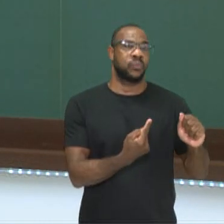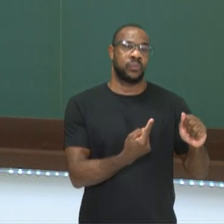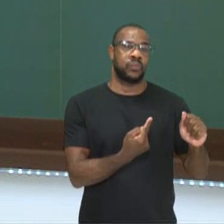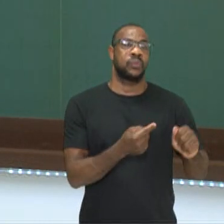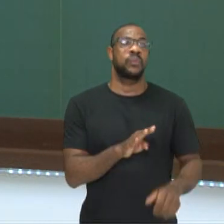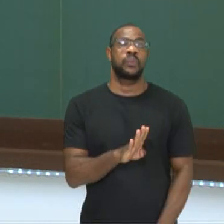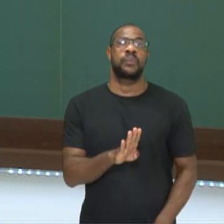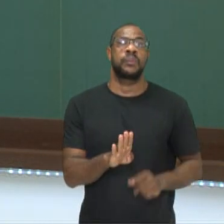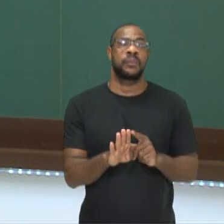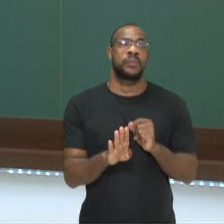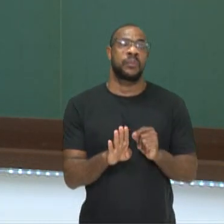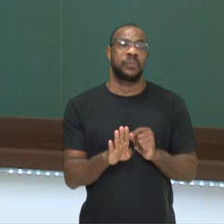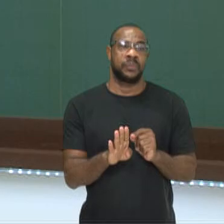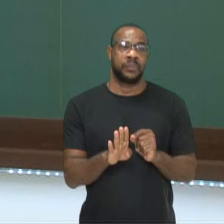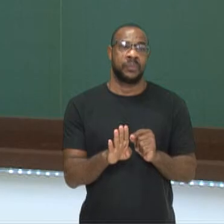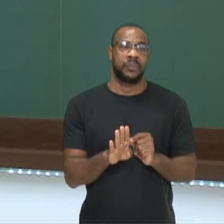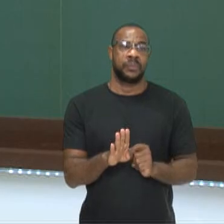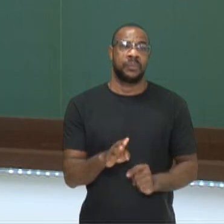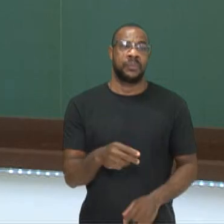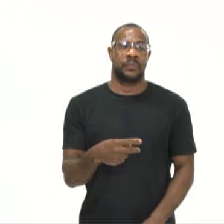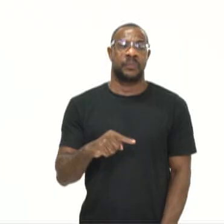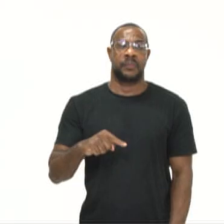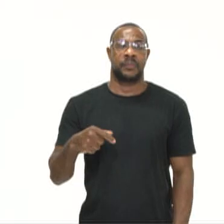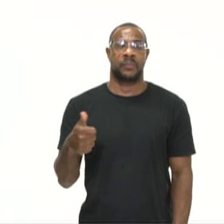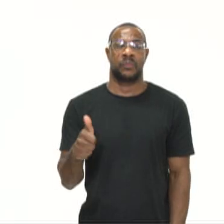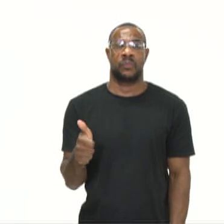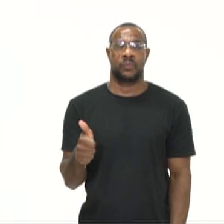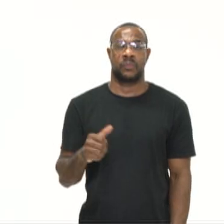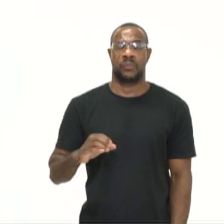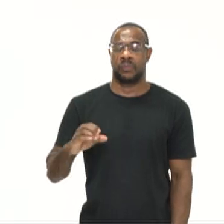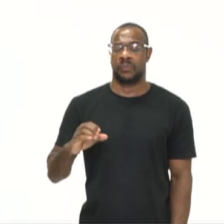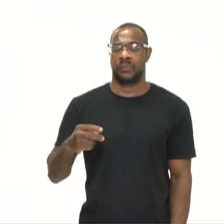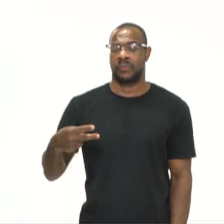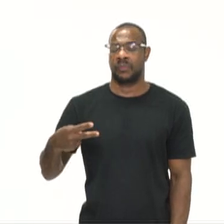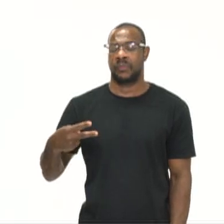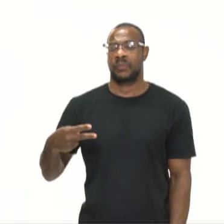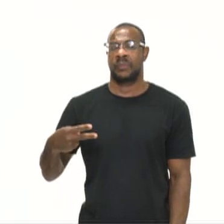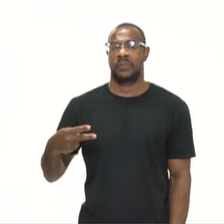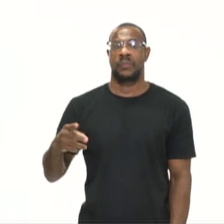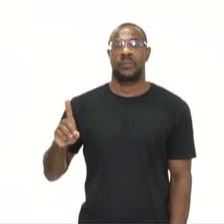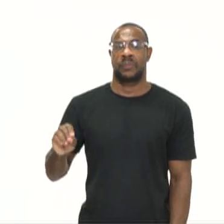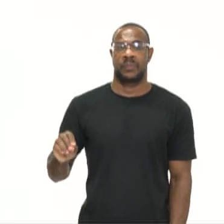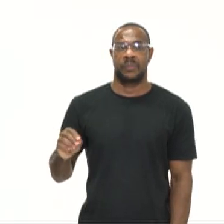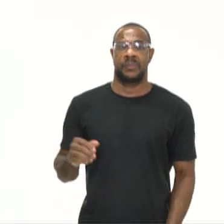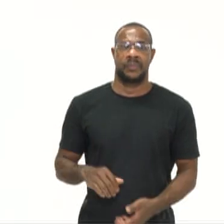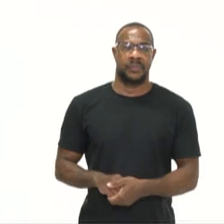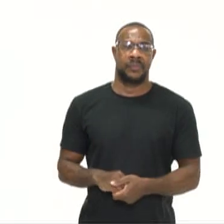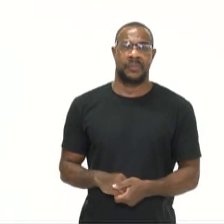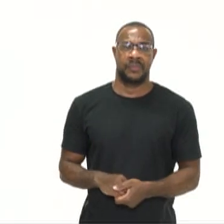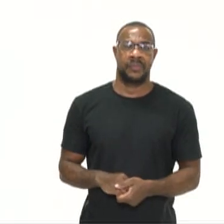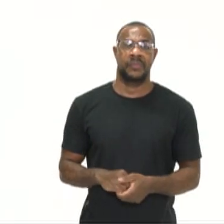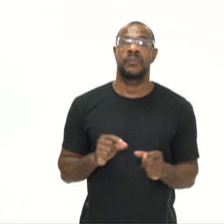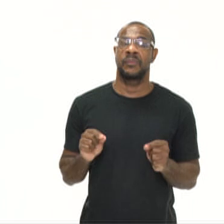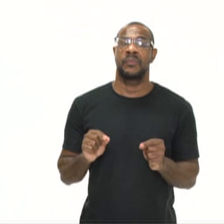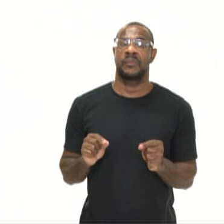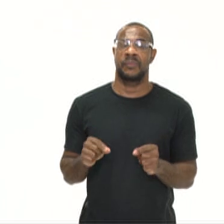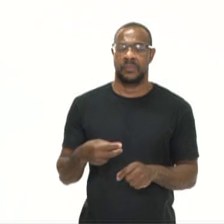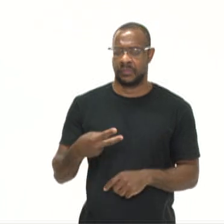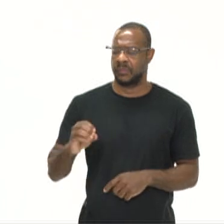letra simples, menos 11, e o C é 10. Portanto, ninguém é zero aqui. Se ninguém é zero, a equação